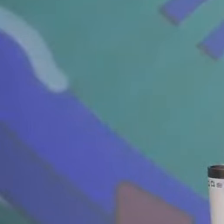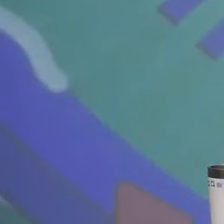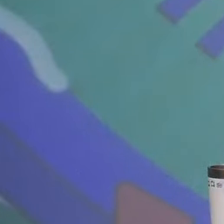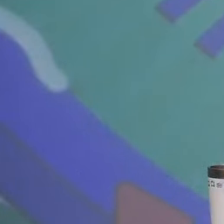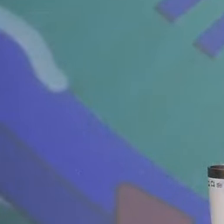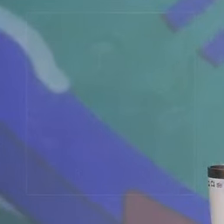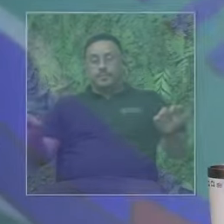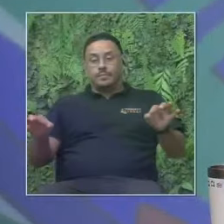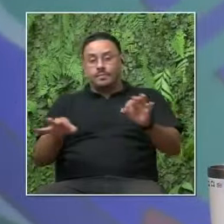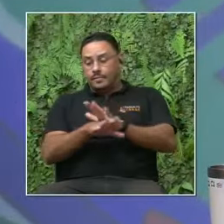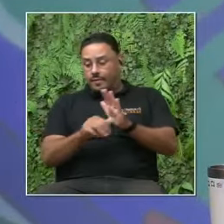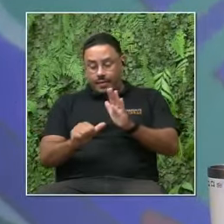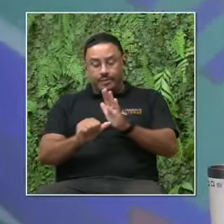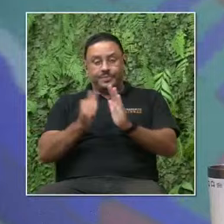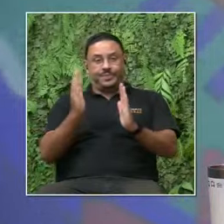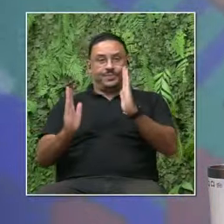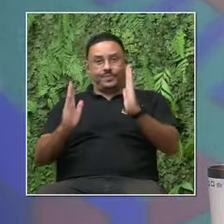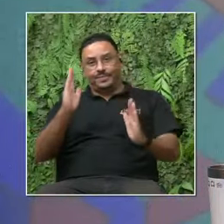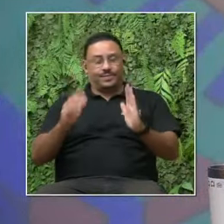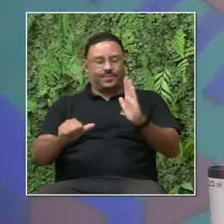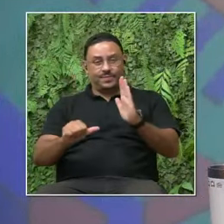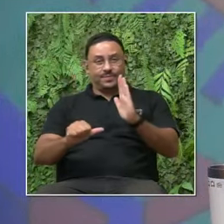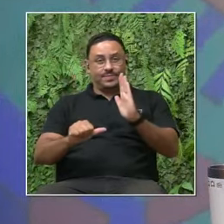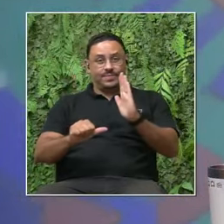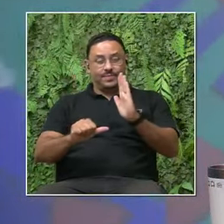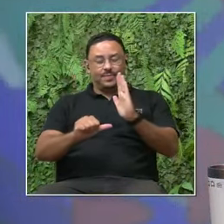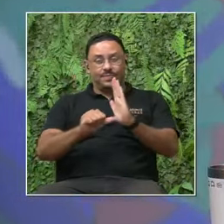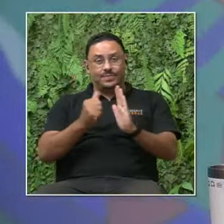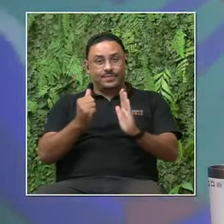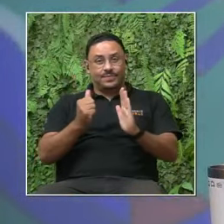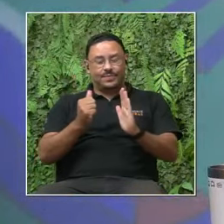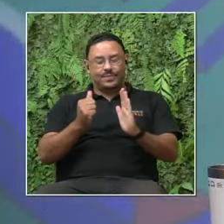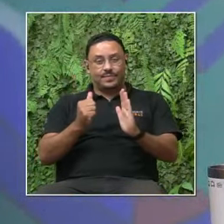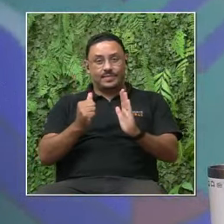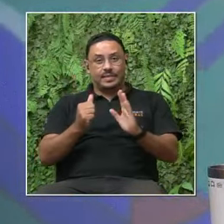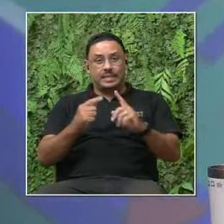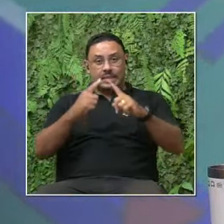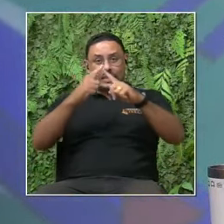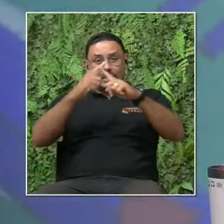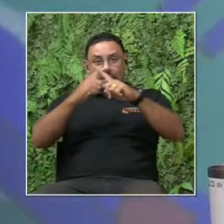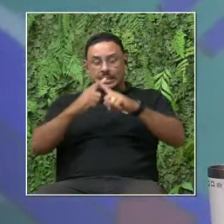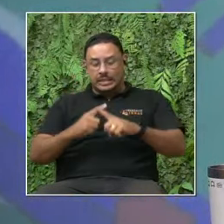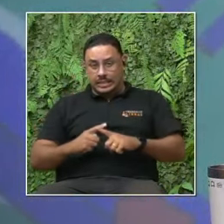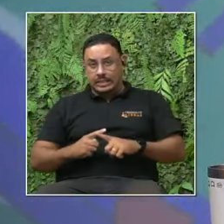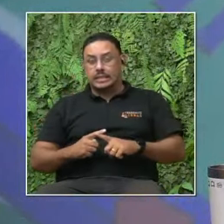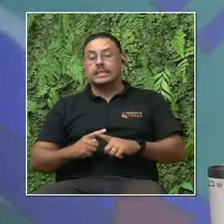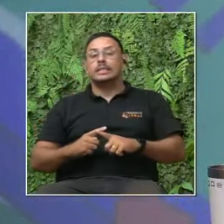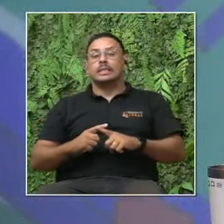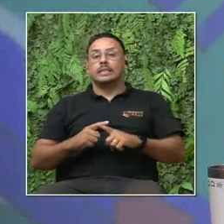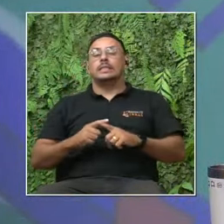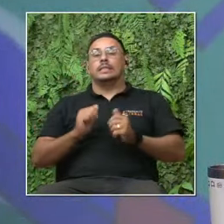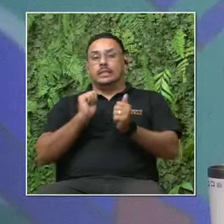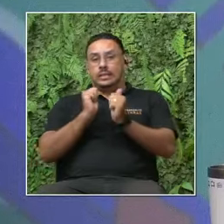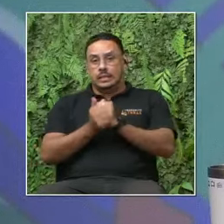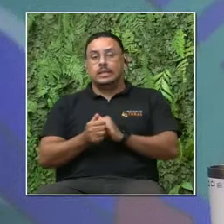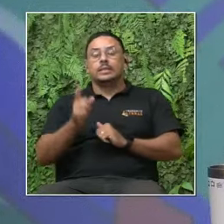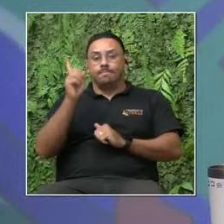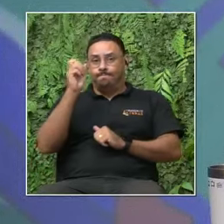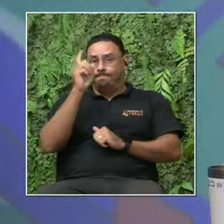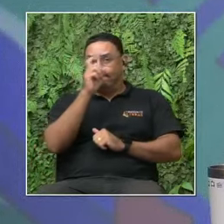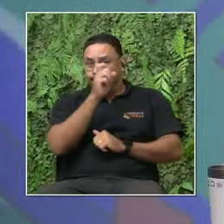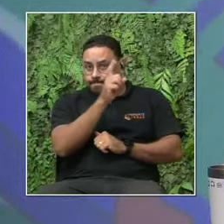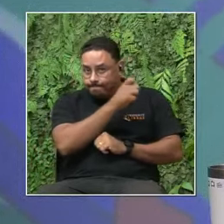terminou o primeiro tempo do clássico terminou o primeiro tempo deste jogo decisivo jog corrido jogo disputado